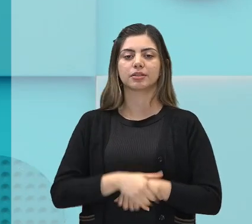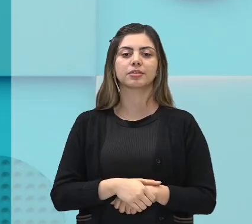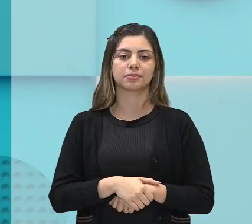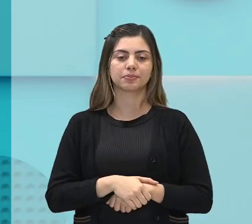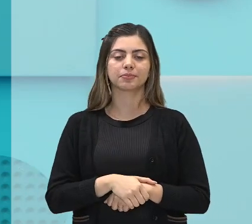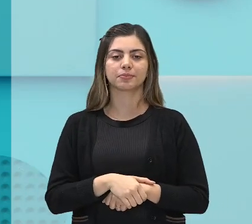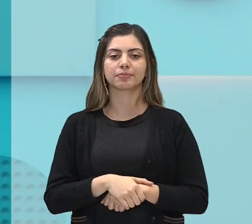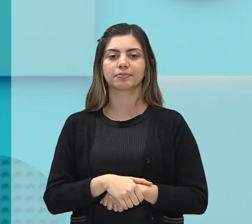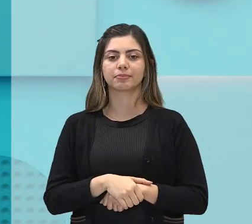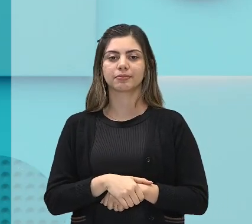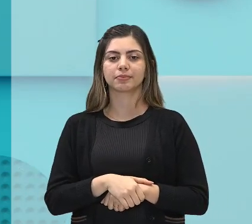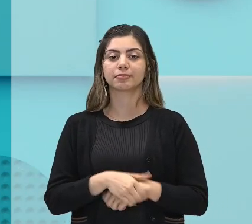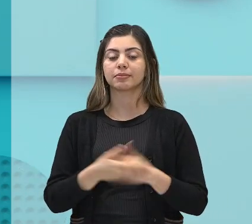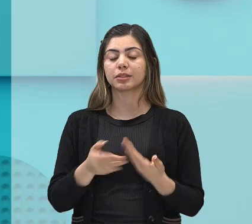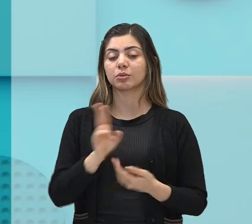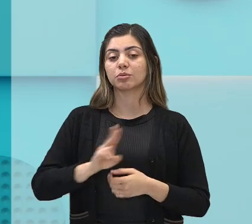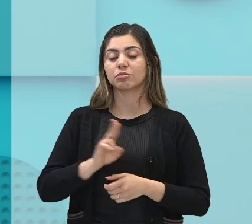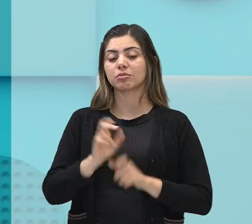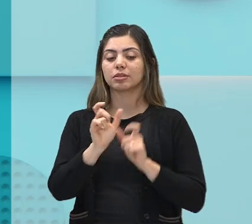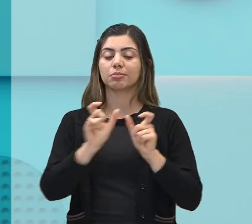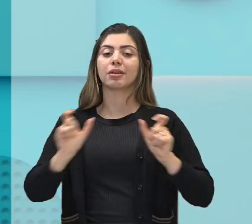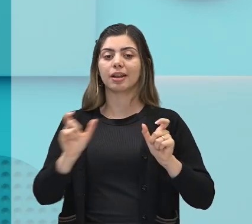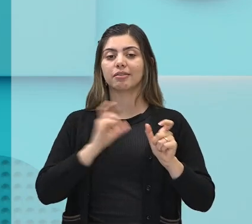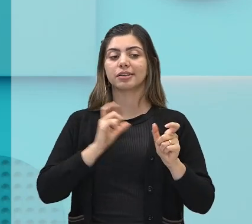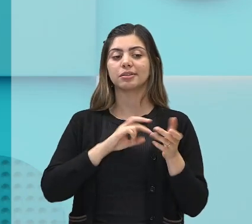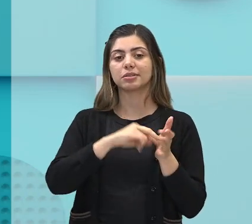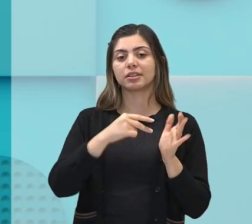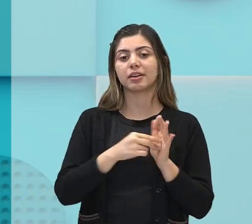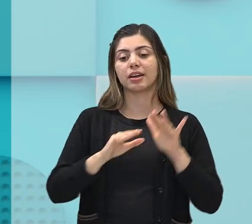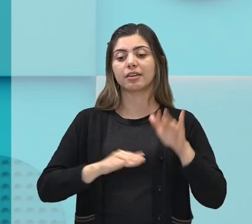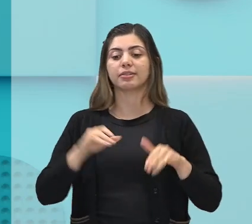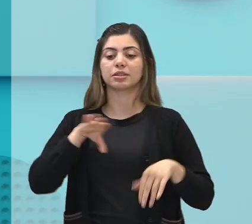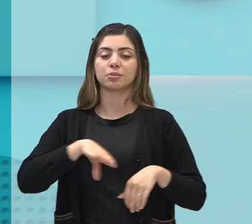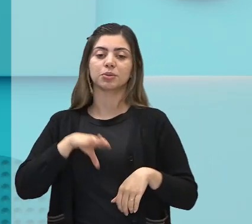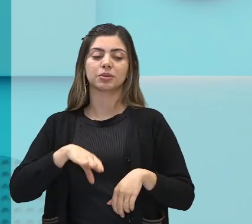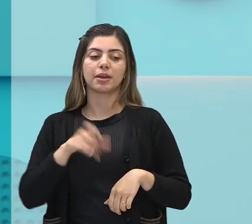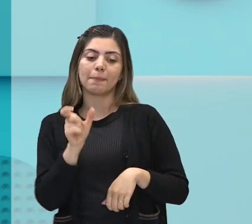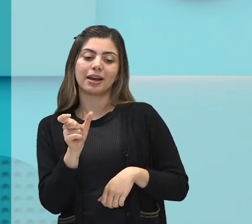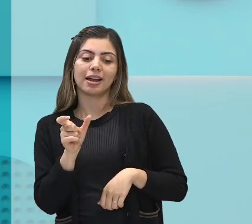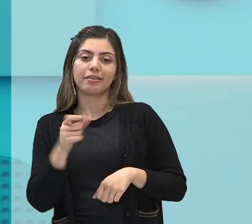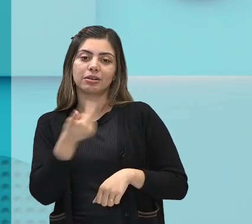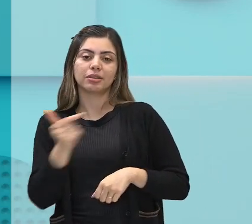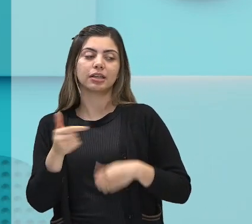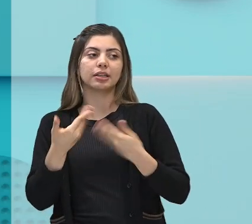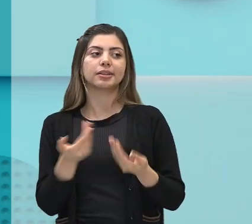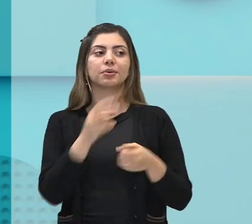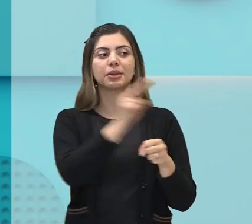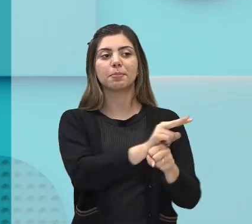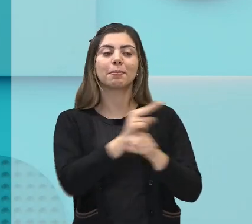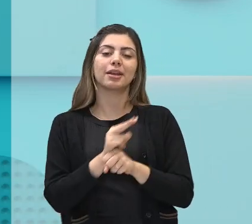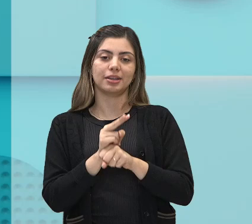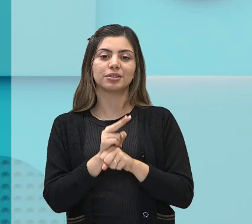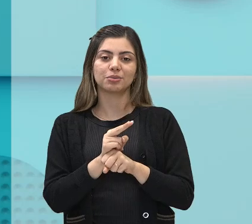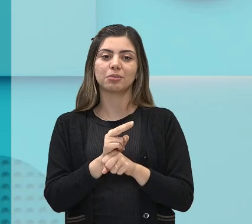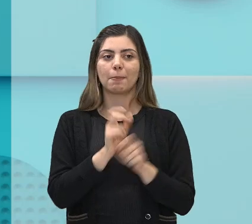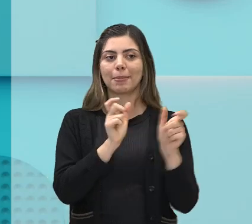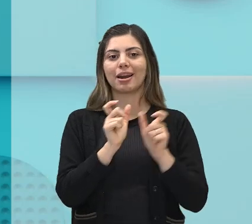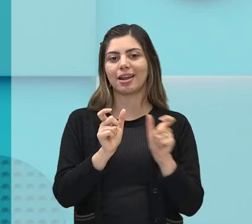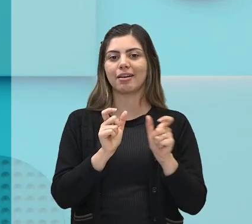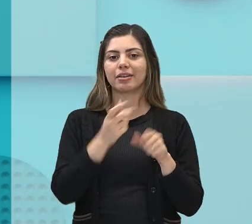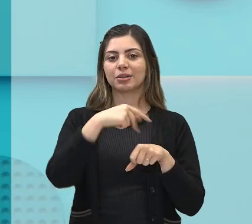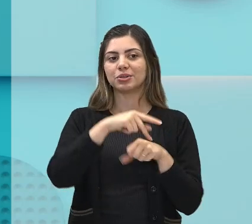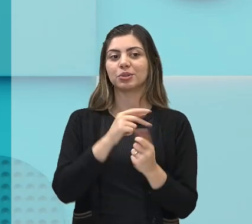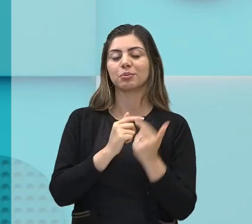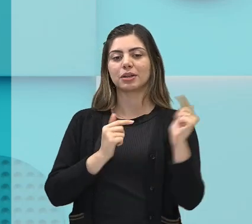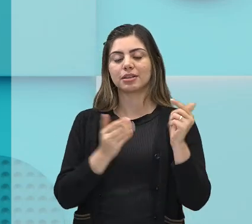acaba utilizando os termos conforme eles vêm de fora. Para que a gente ilustre um pouquinho disso e comece a introdução do